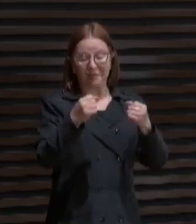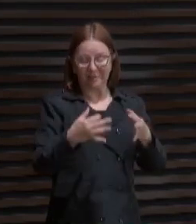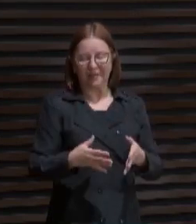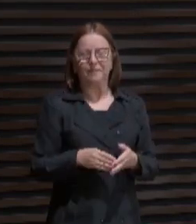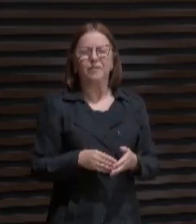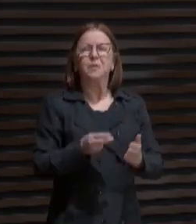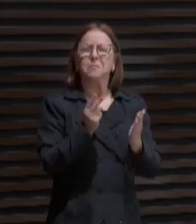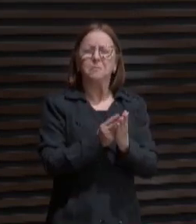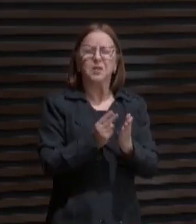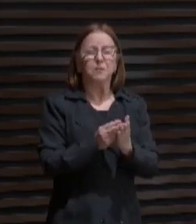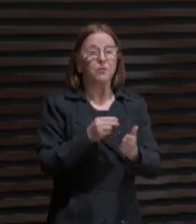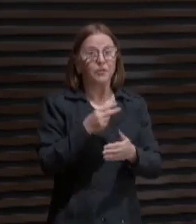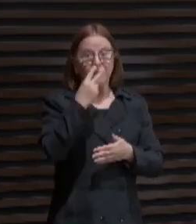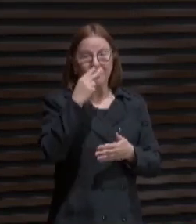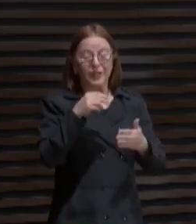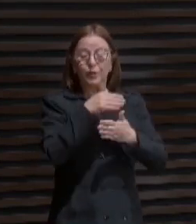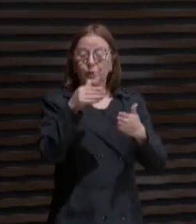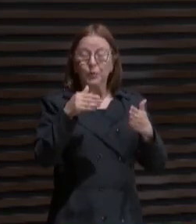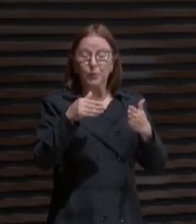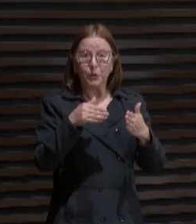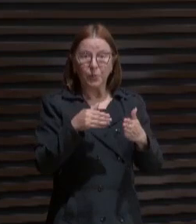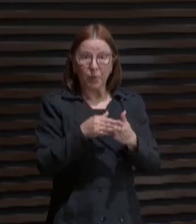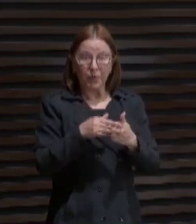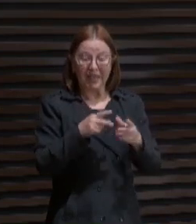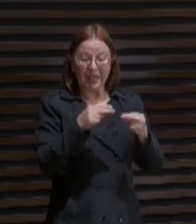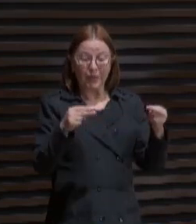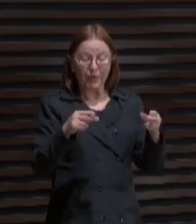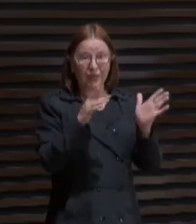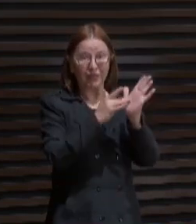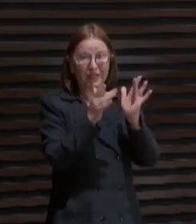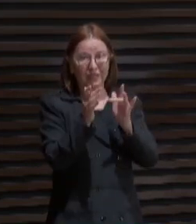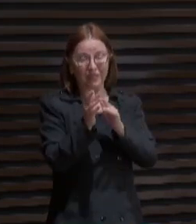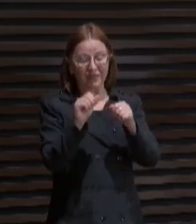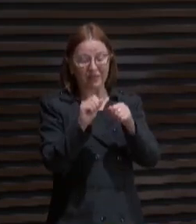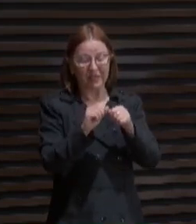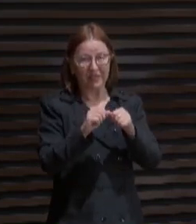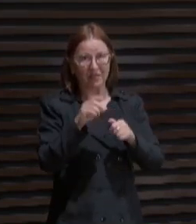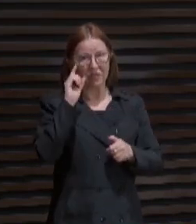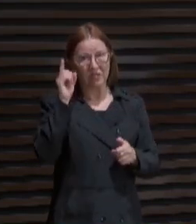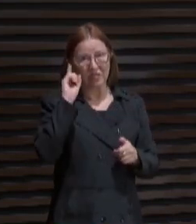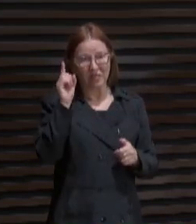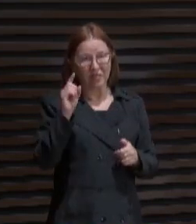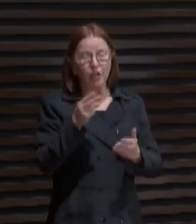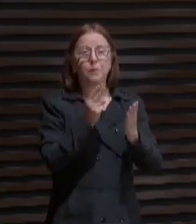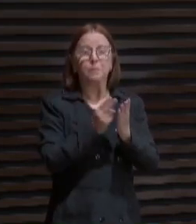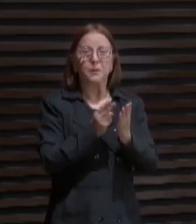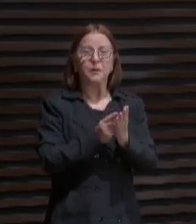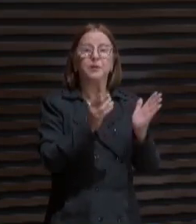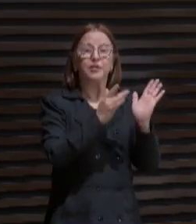vendo tudo aquilo diariamente, mesmo sendo anunciado pelo próprio Jesus, que